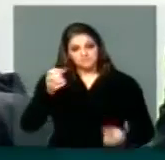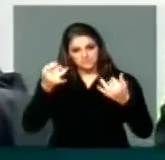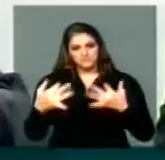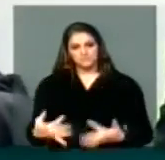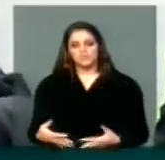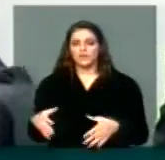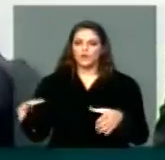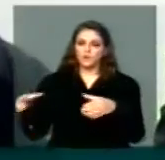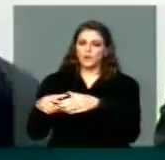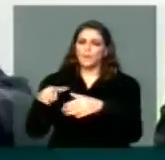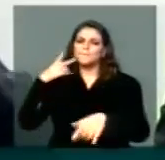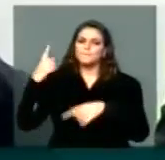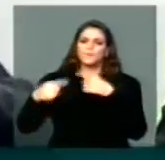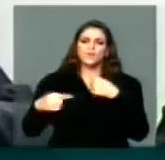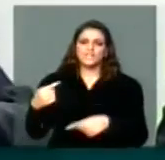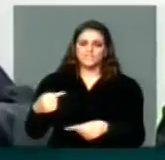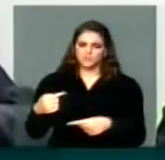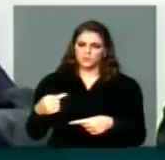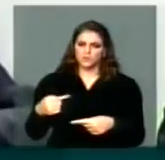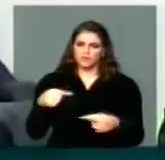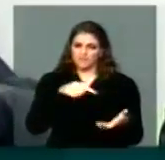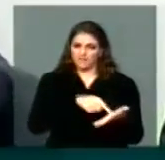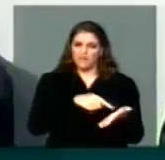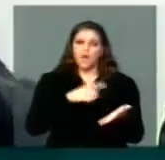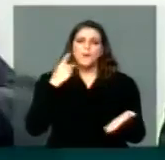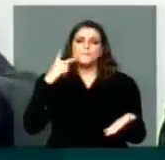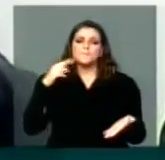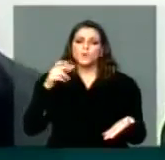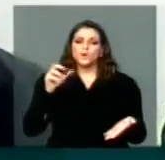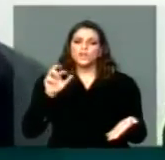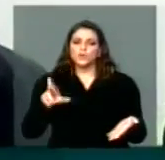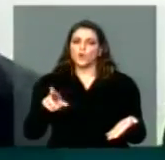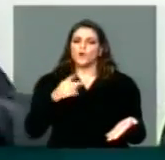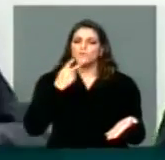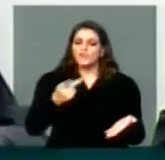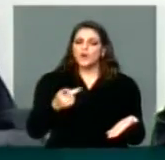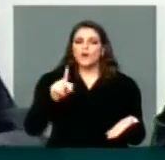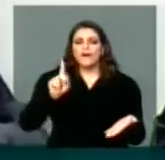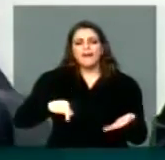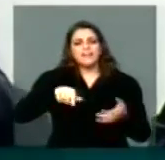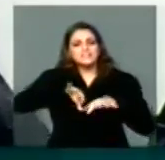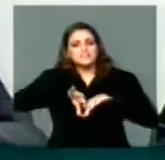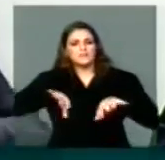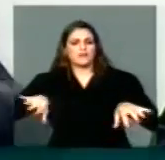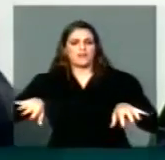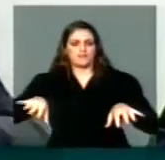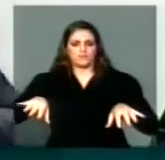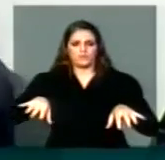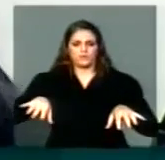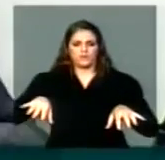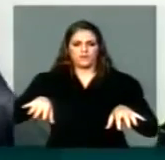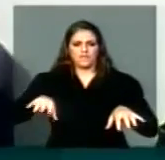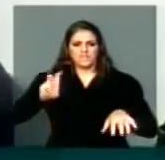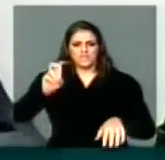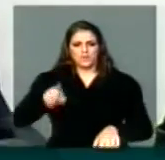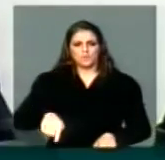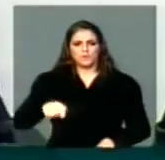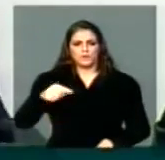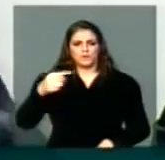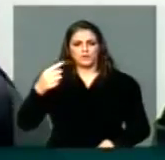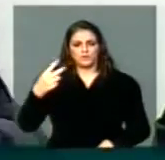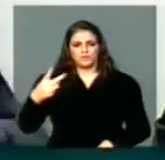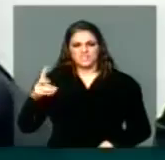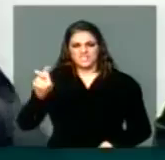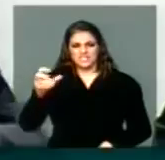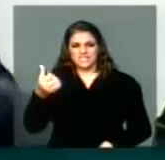núcleo político está dita aqui pelo procurador que é uma investigação apartada que está dentro do